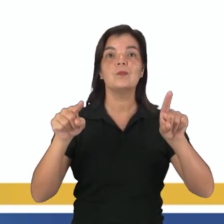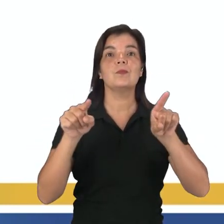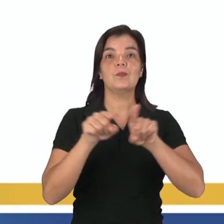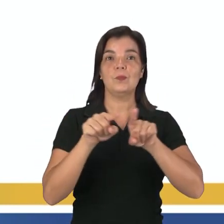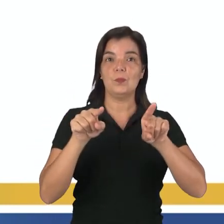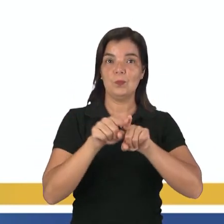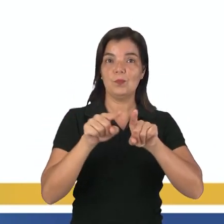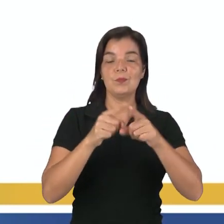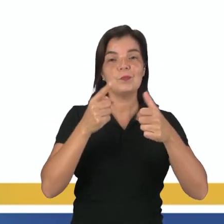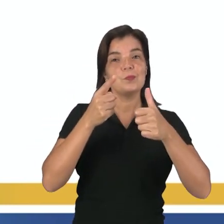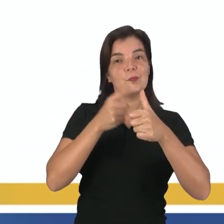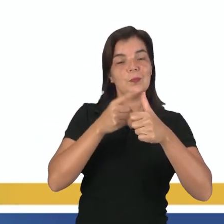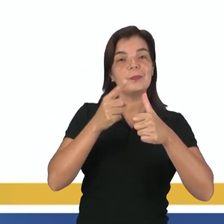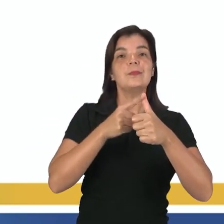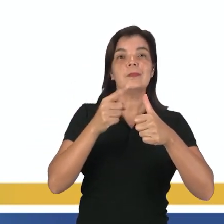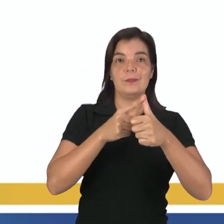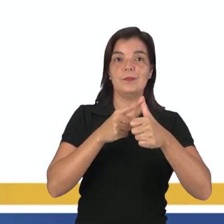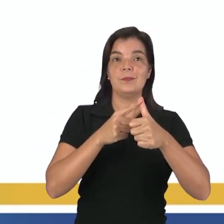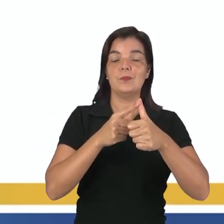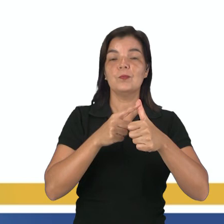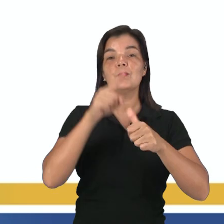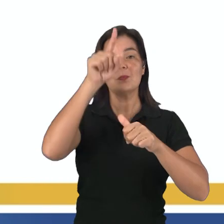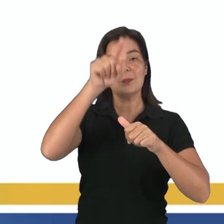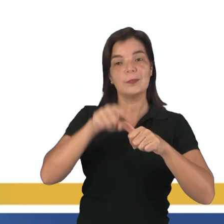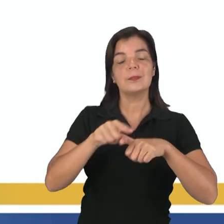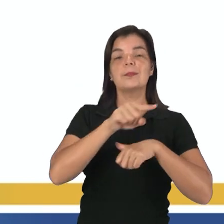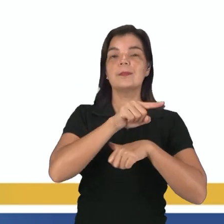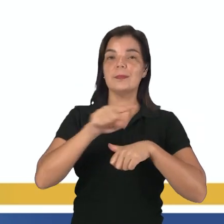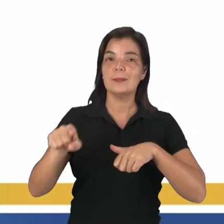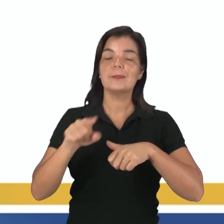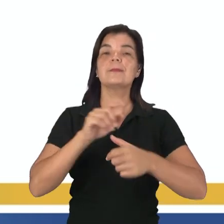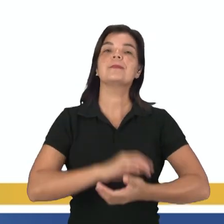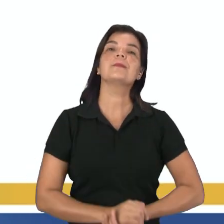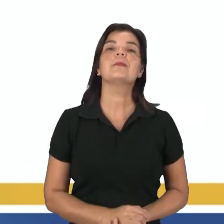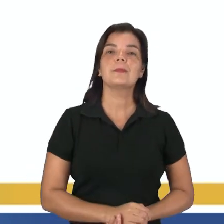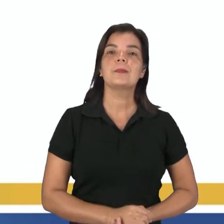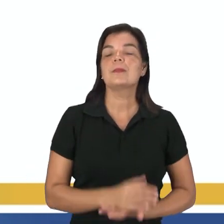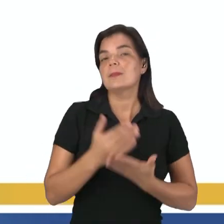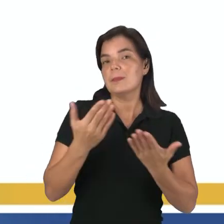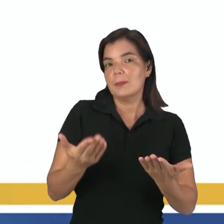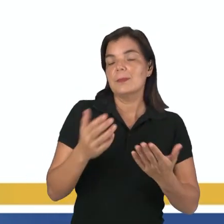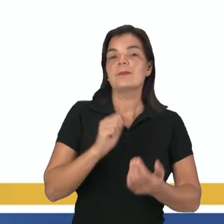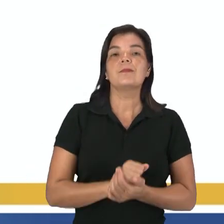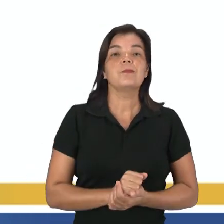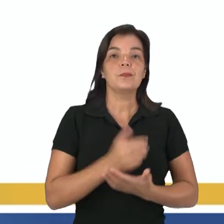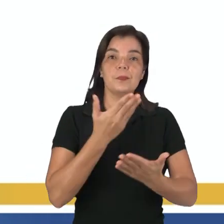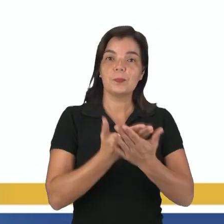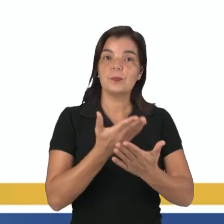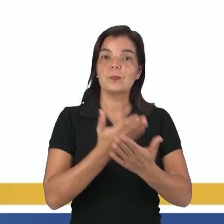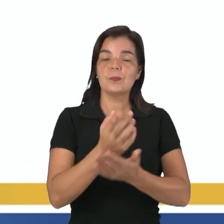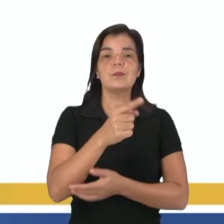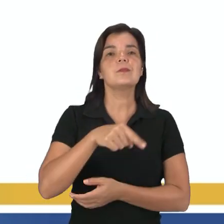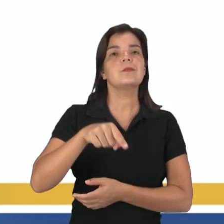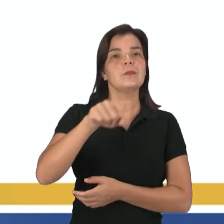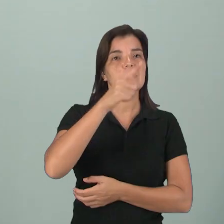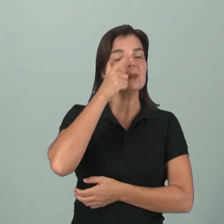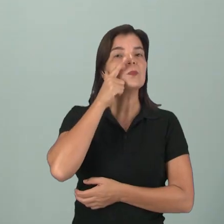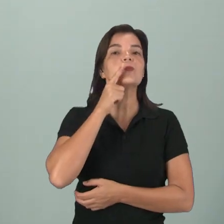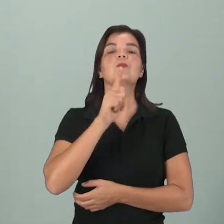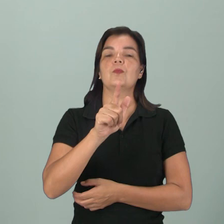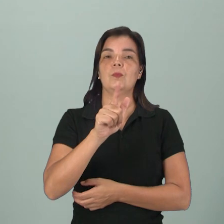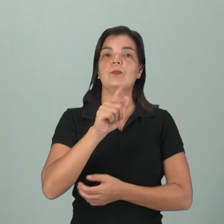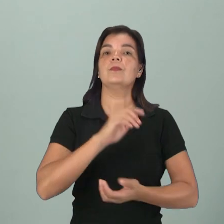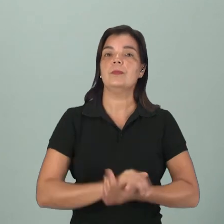de um polígono no primeiro quadrante do plano cartesiano Então foi uma aula né que você